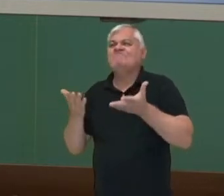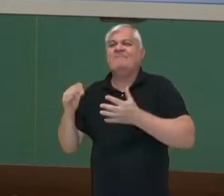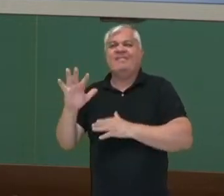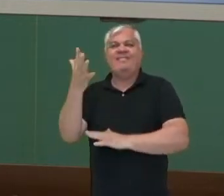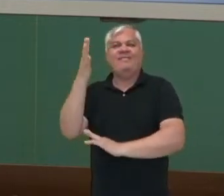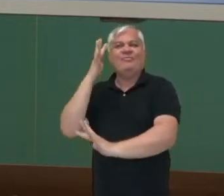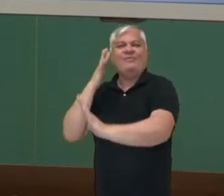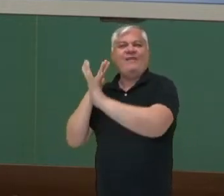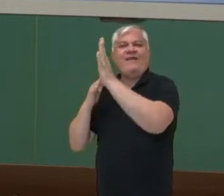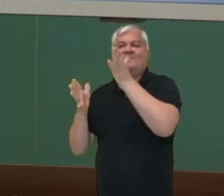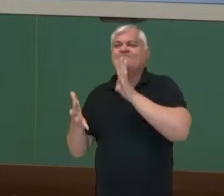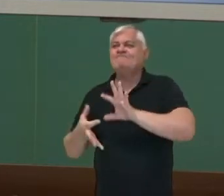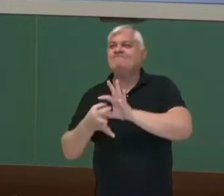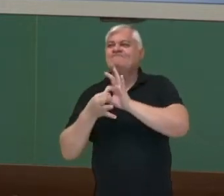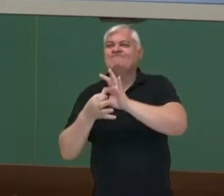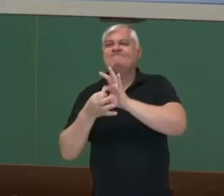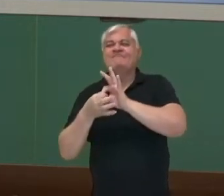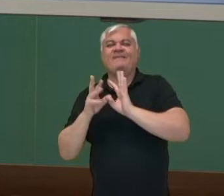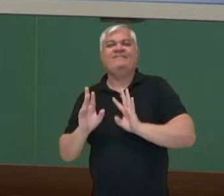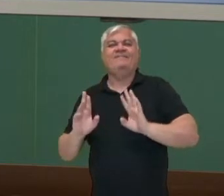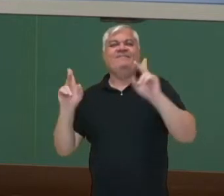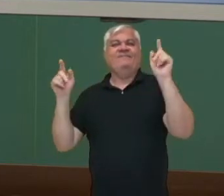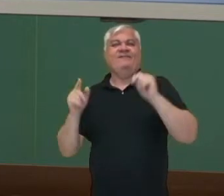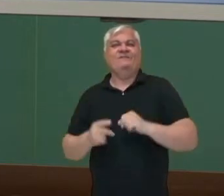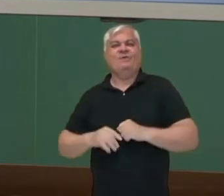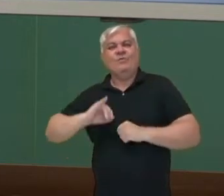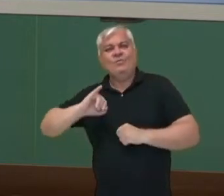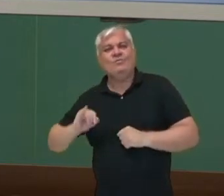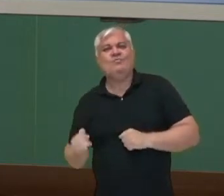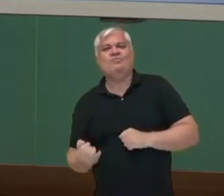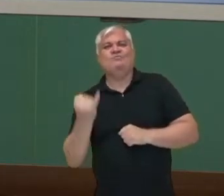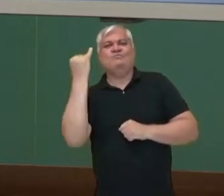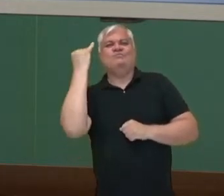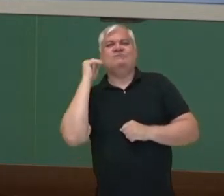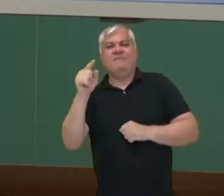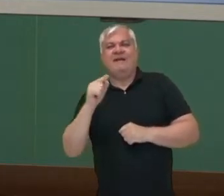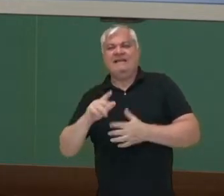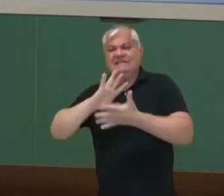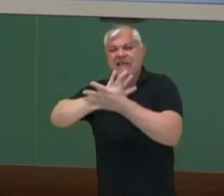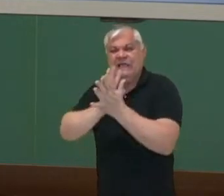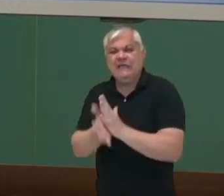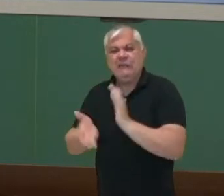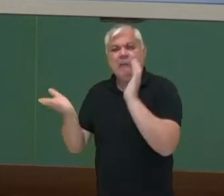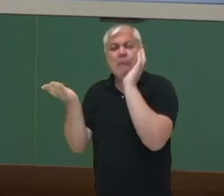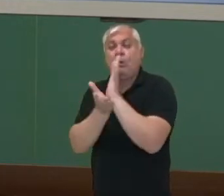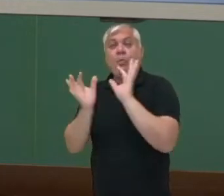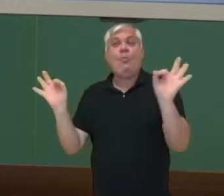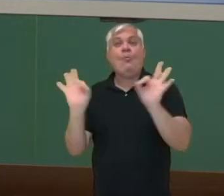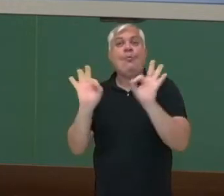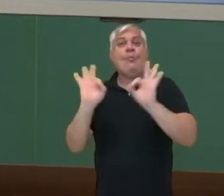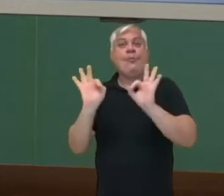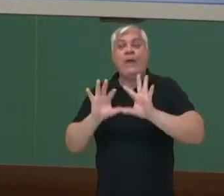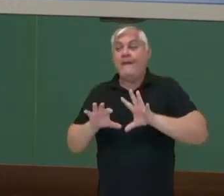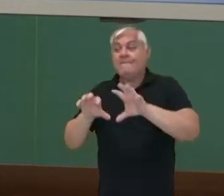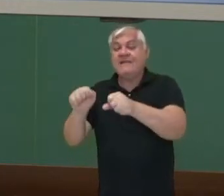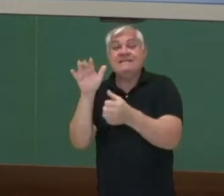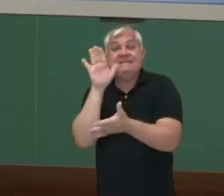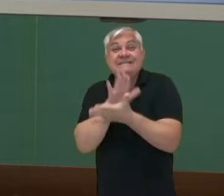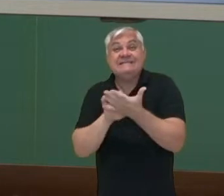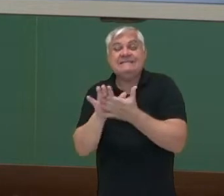meio natural diferente, que eles poderiam usar os recursos, mas sem degradar aquele espaço. Quando chega